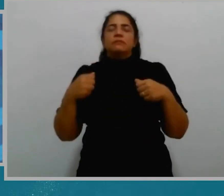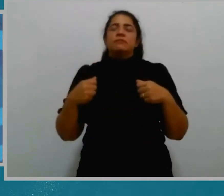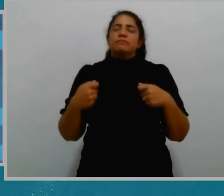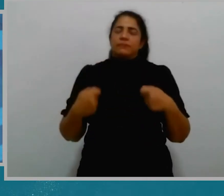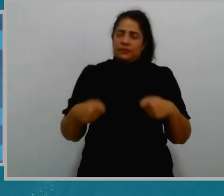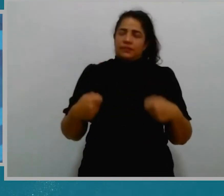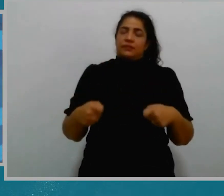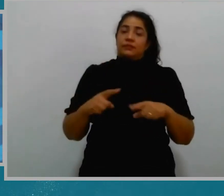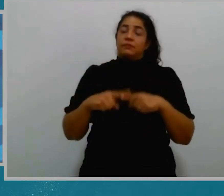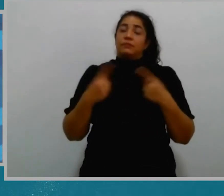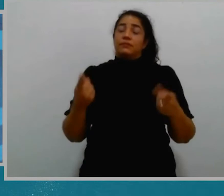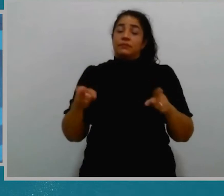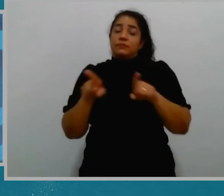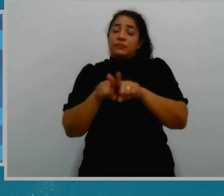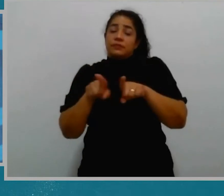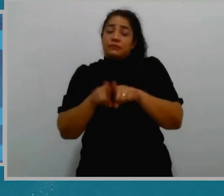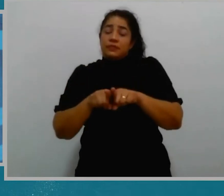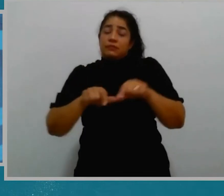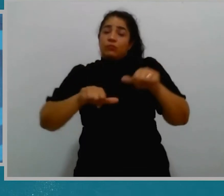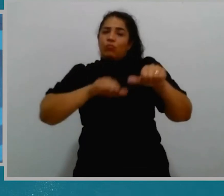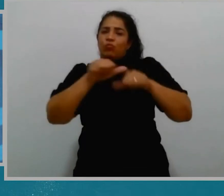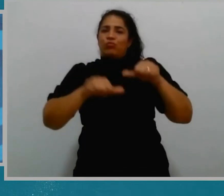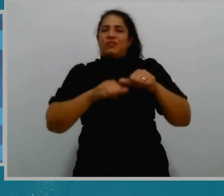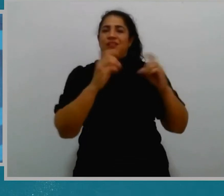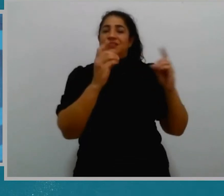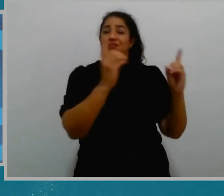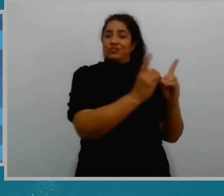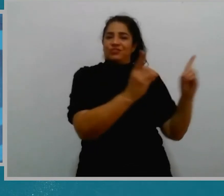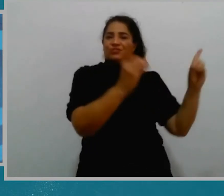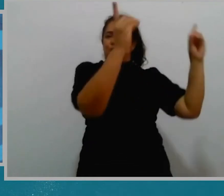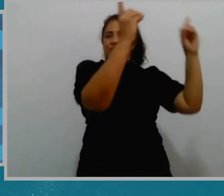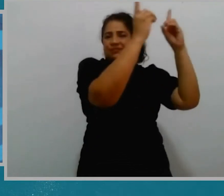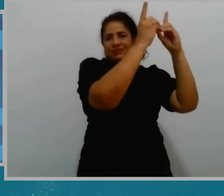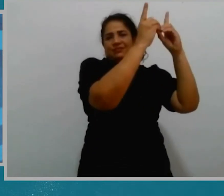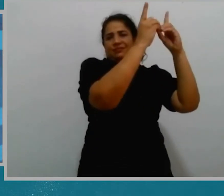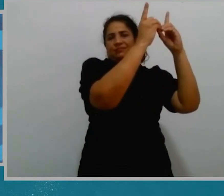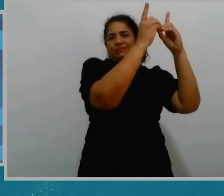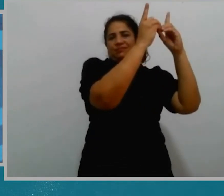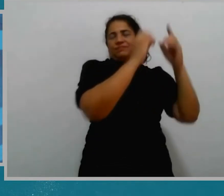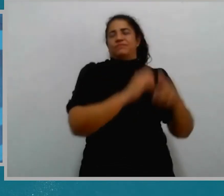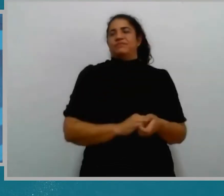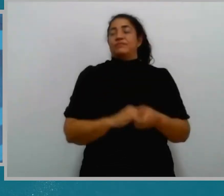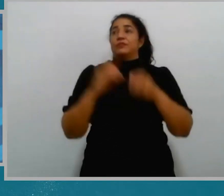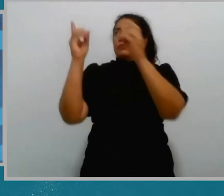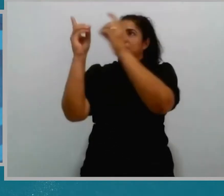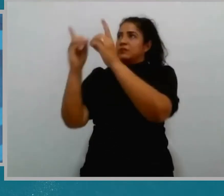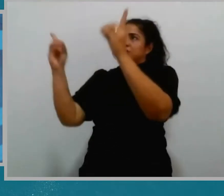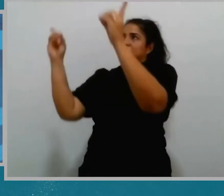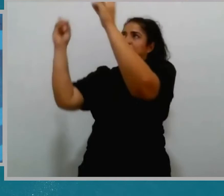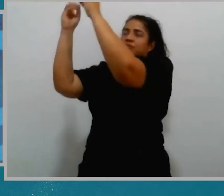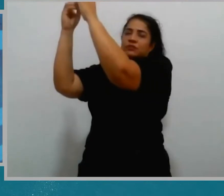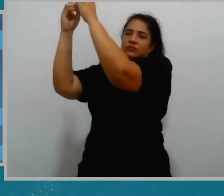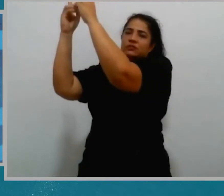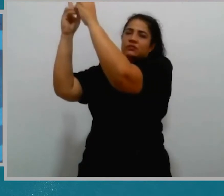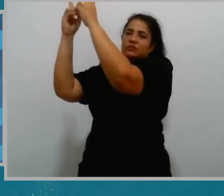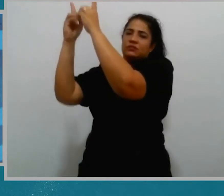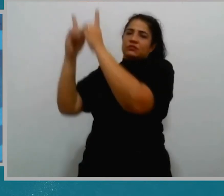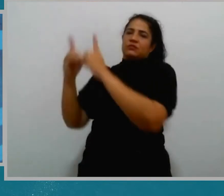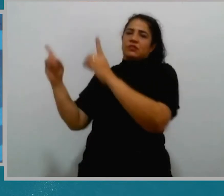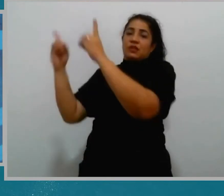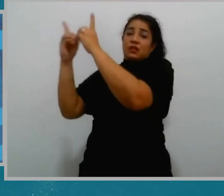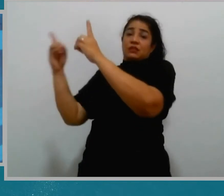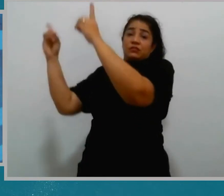da carne para o espírito, da esfera terrena para a esfera celestial. Vamos